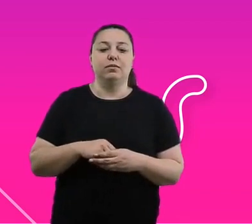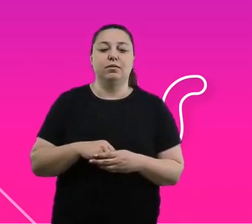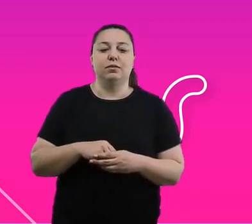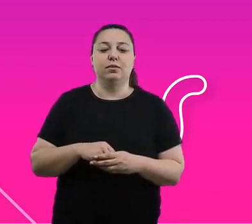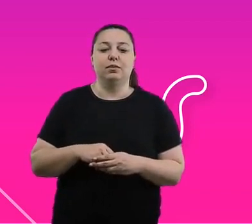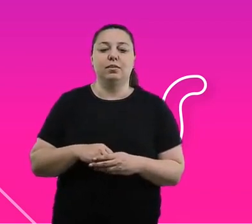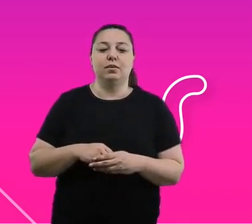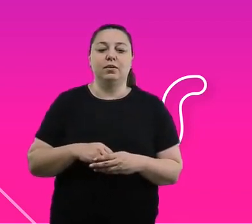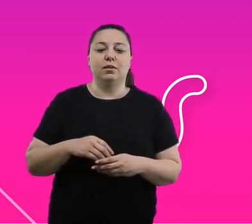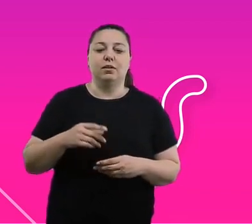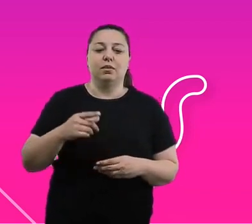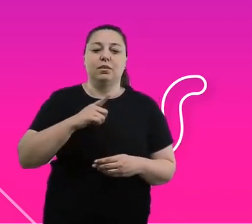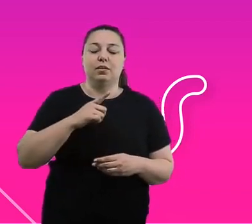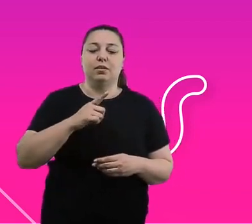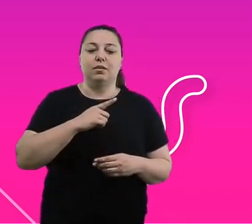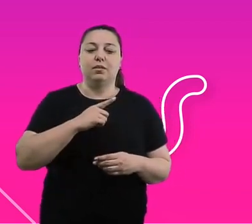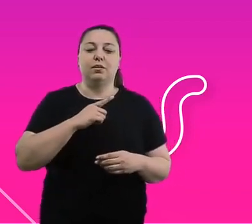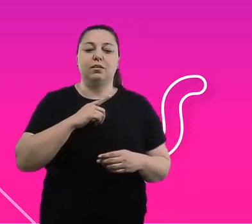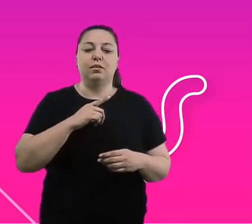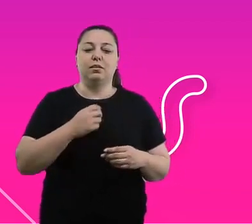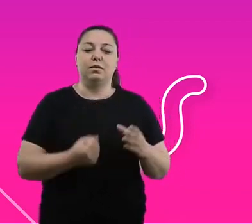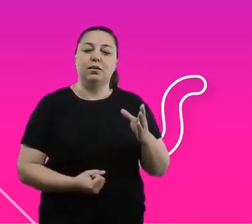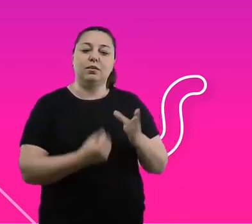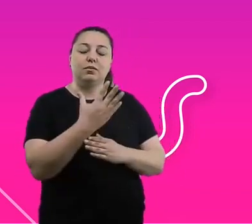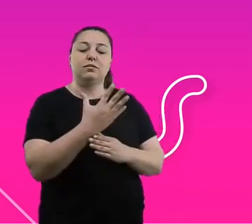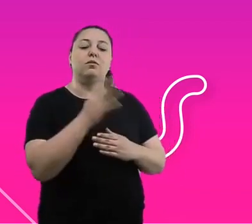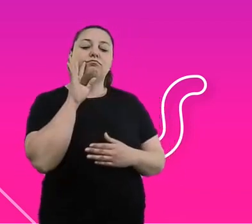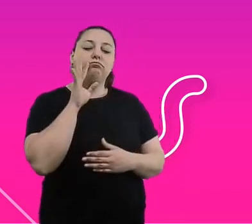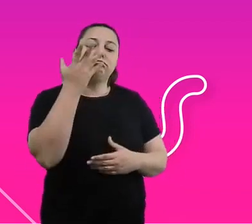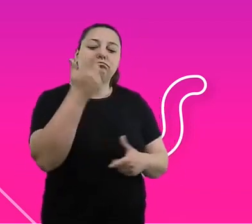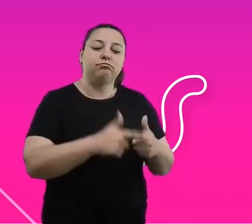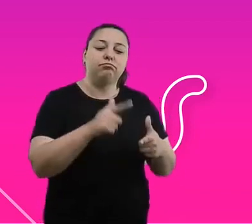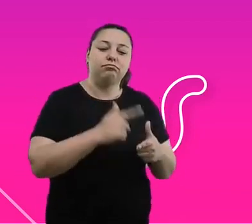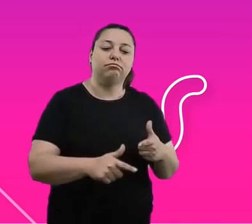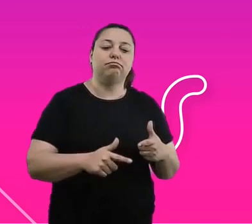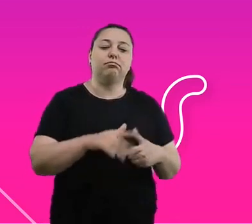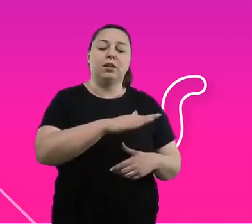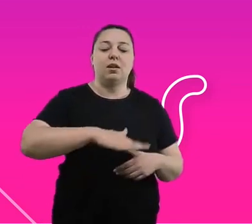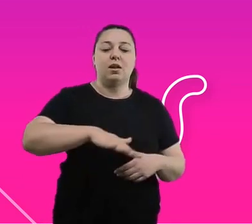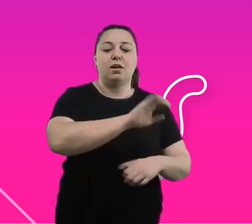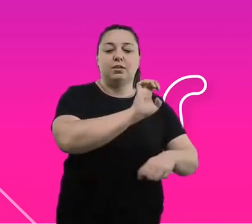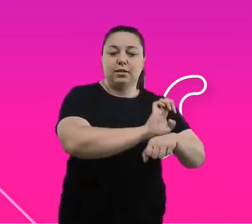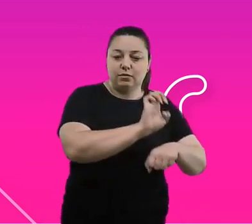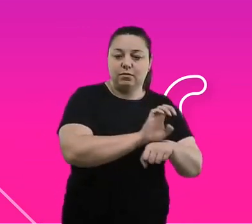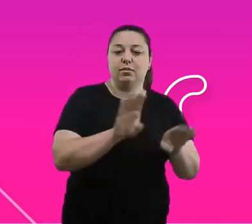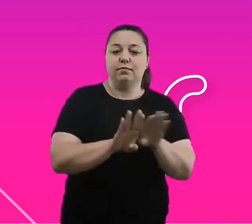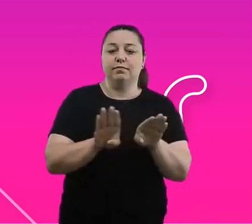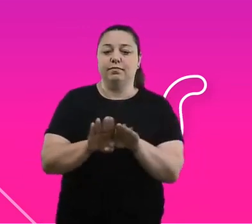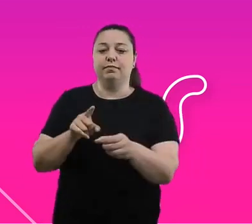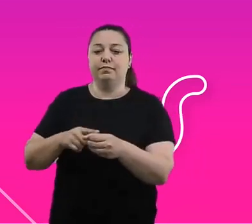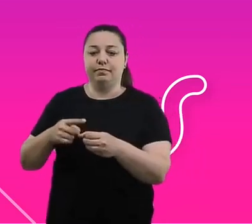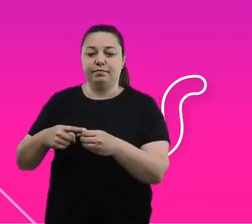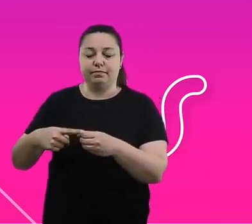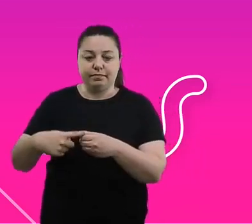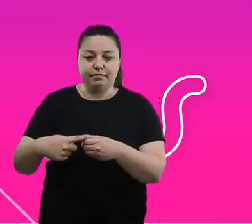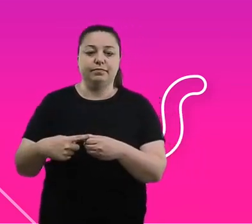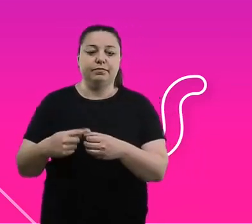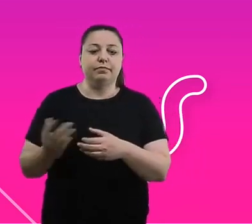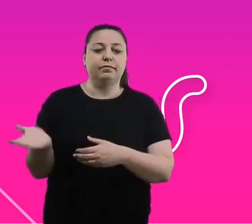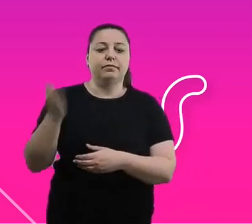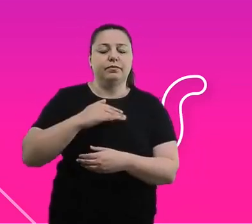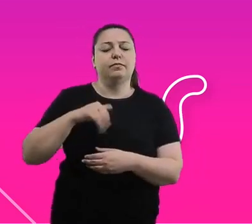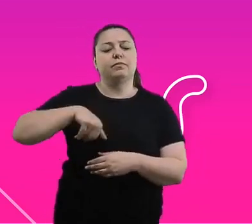estimular que esse desafio que vocês fizeram para a carne bovina, nesse sentido, que ele possa ser referência para